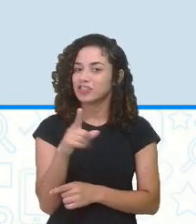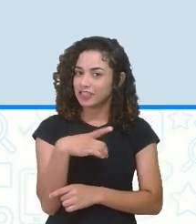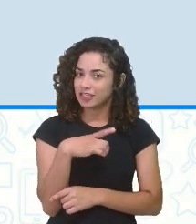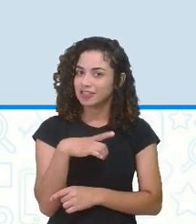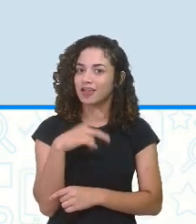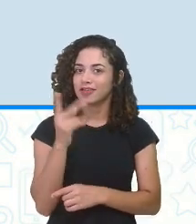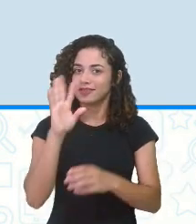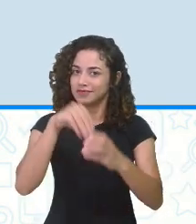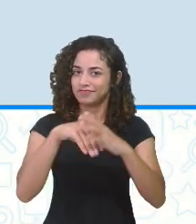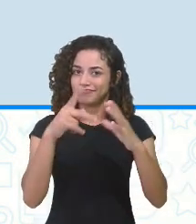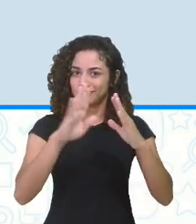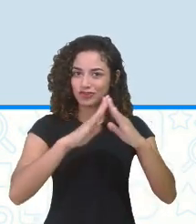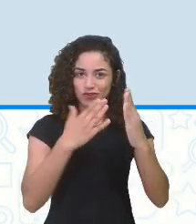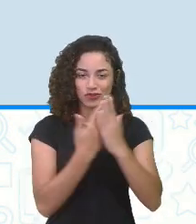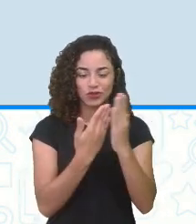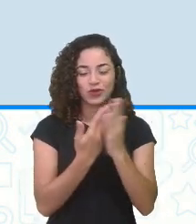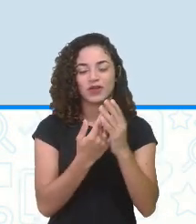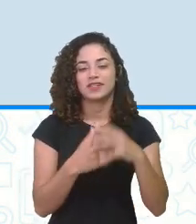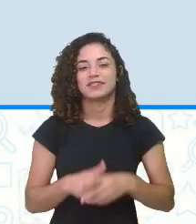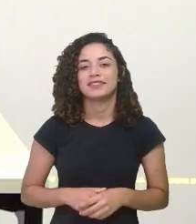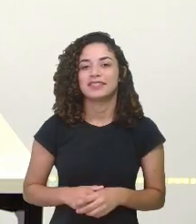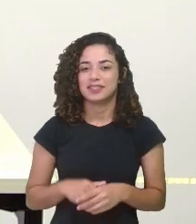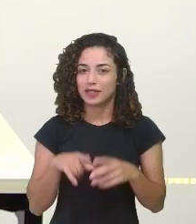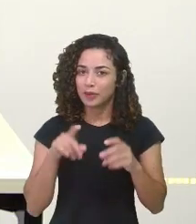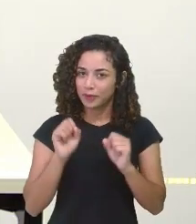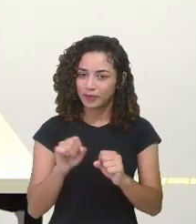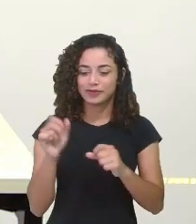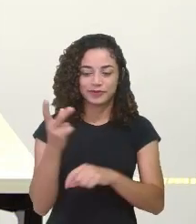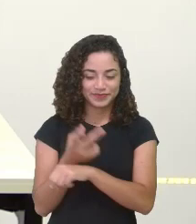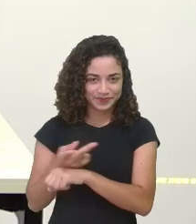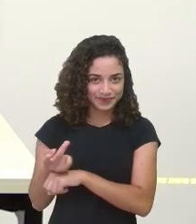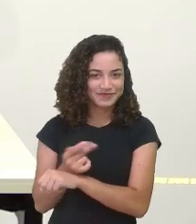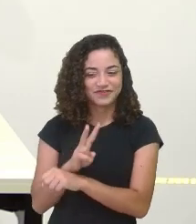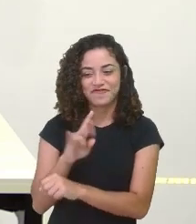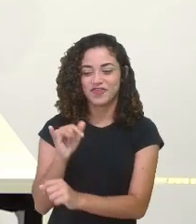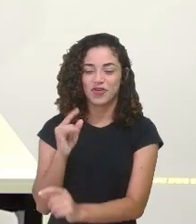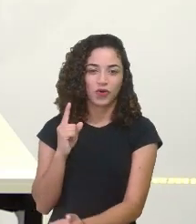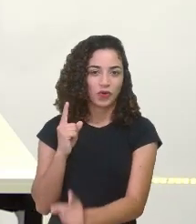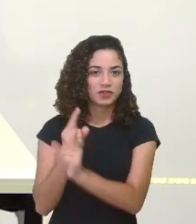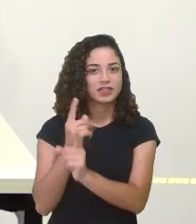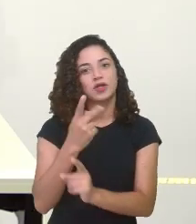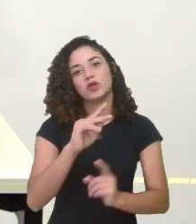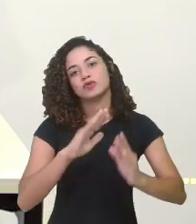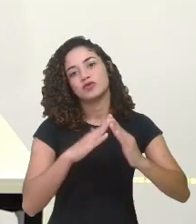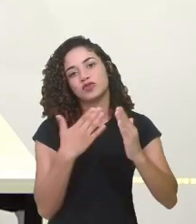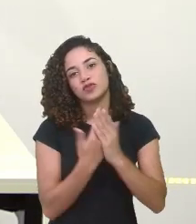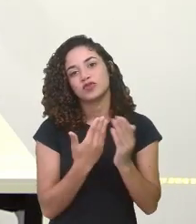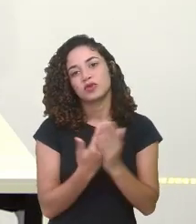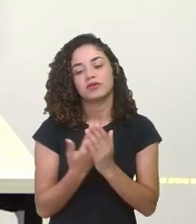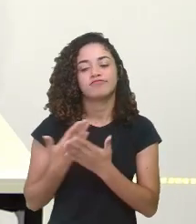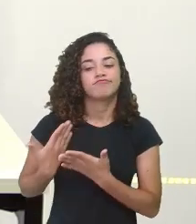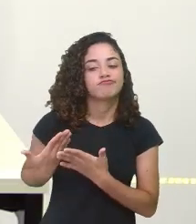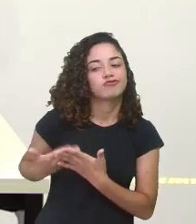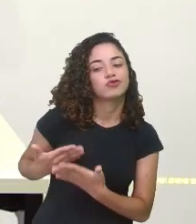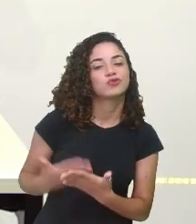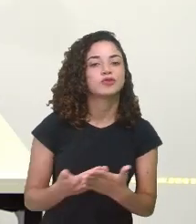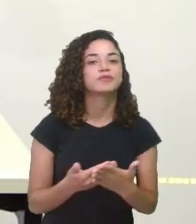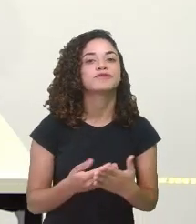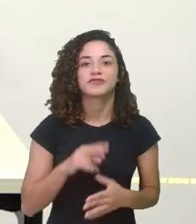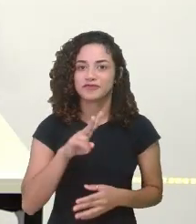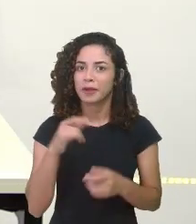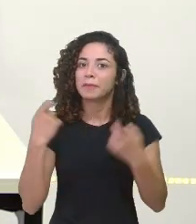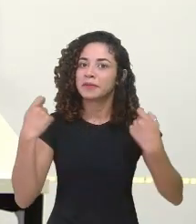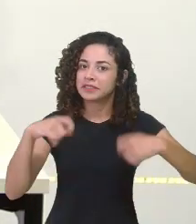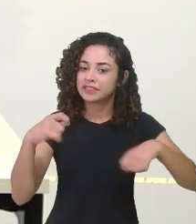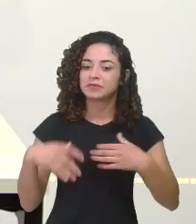aí na escola. Pode correr, procurar esse material dourado, tá? Na sua escola para trabalhar. Vocês vão precisar dele